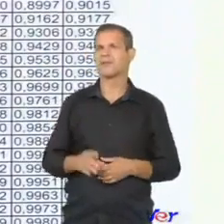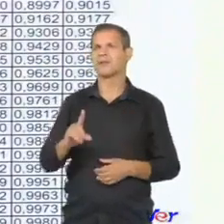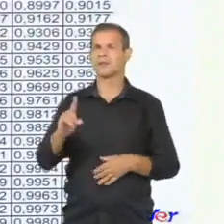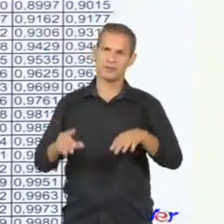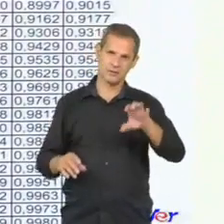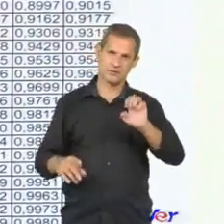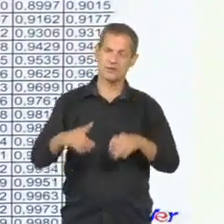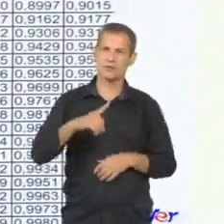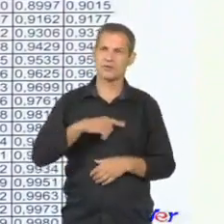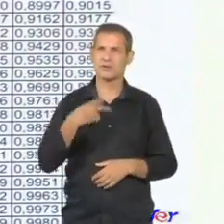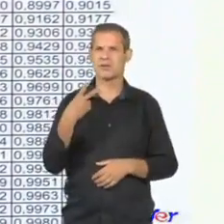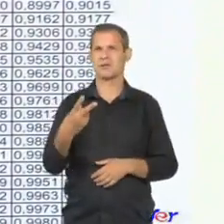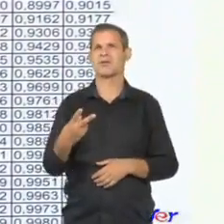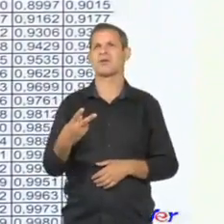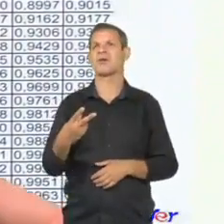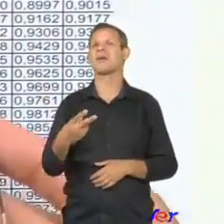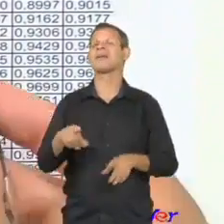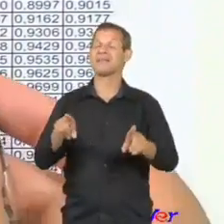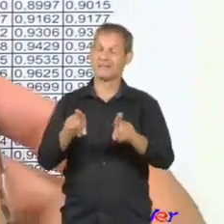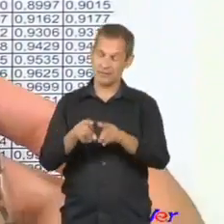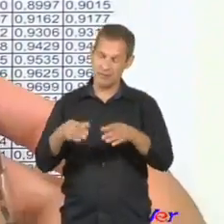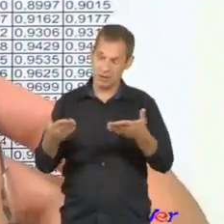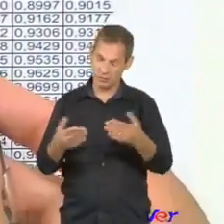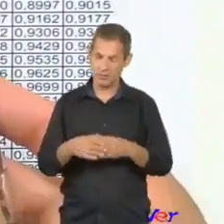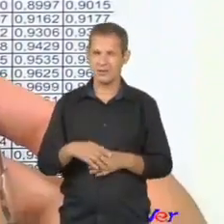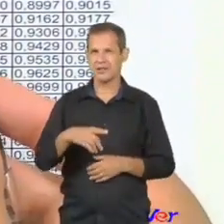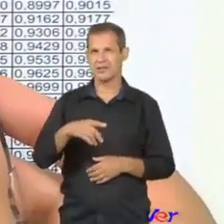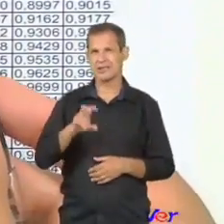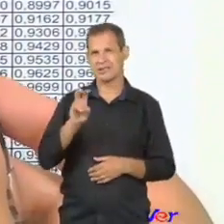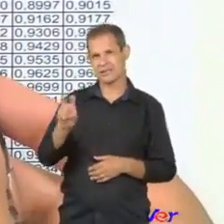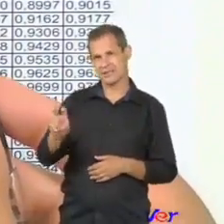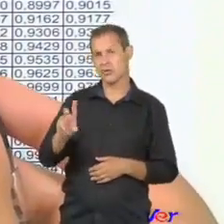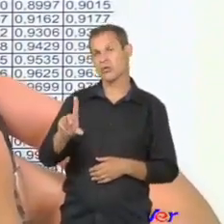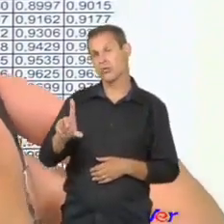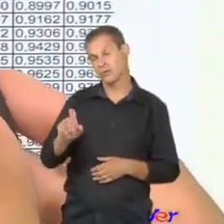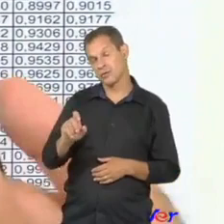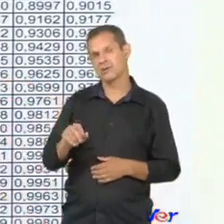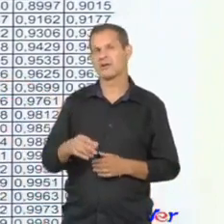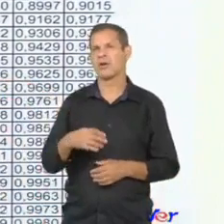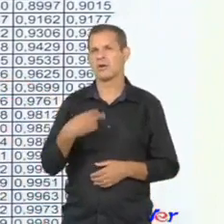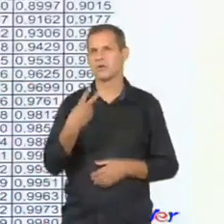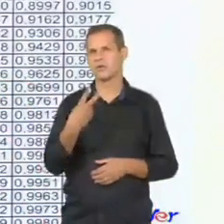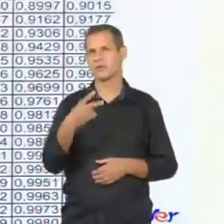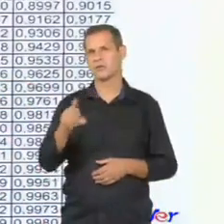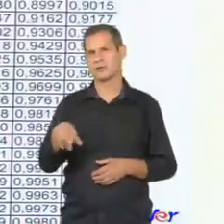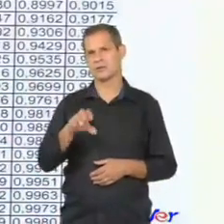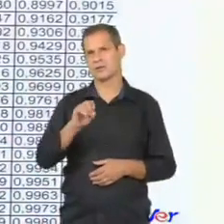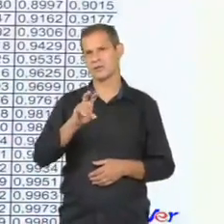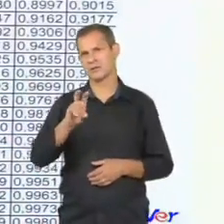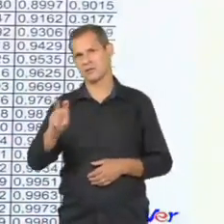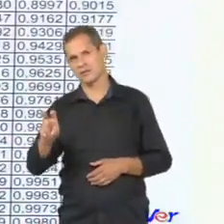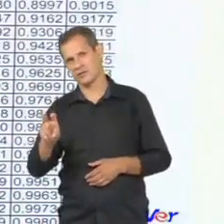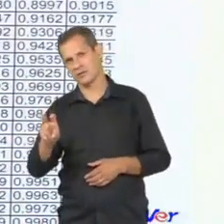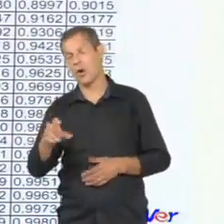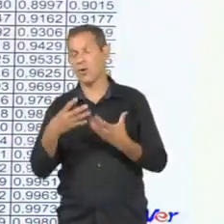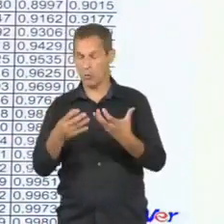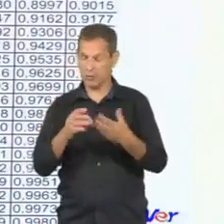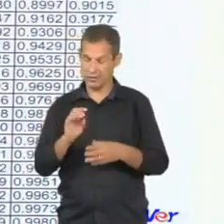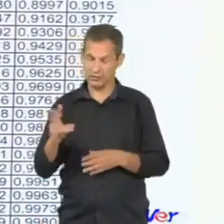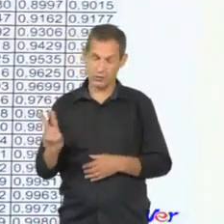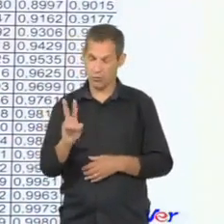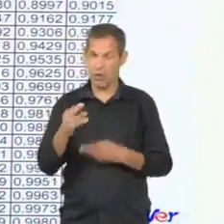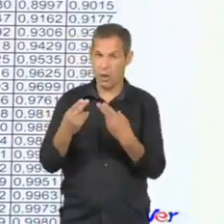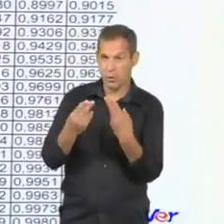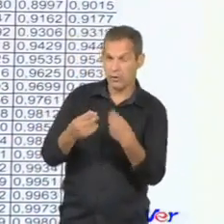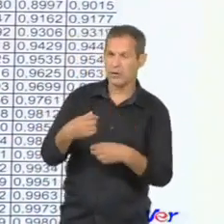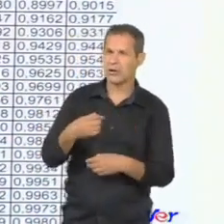tenho 2 e a outra extremidade aqui, 5, ou seja, 205. Como ele quer só um valor